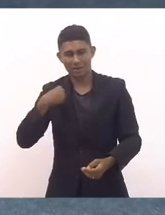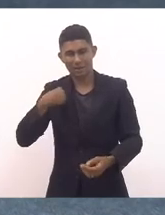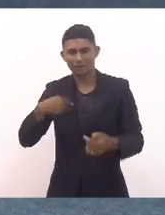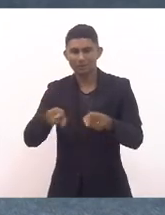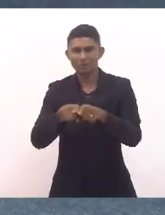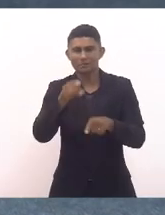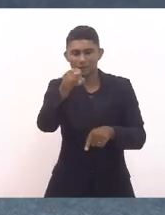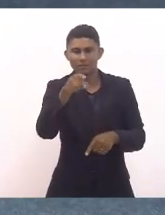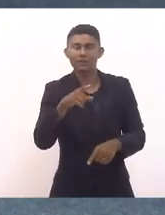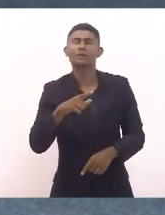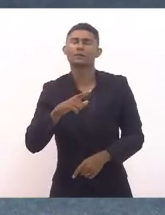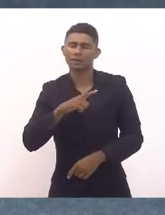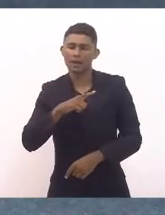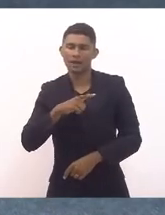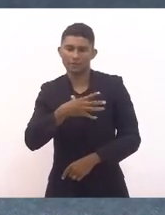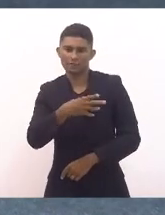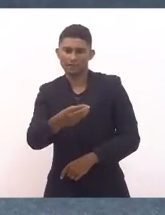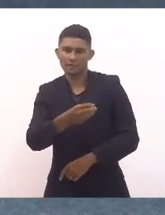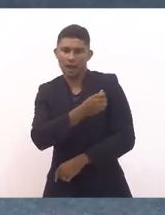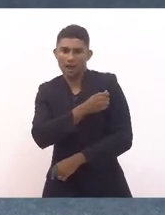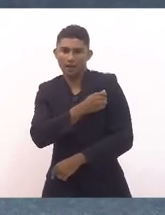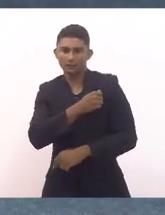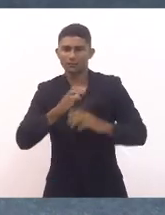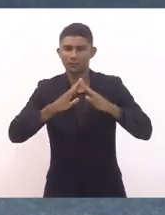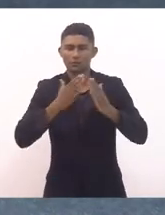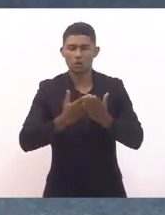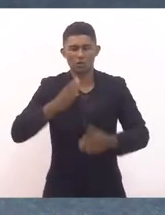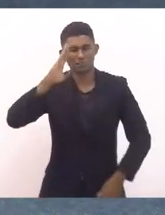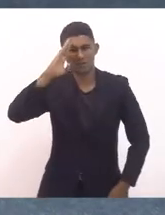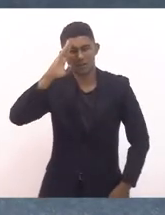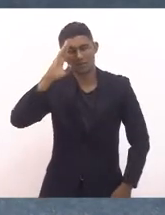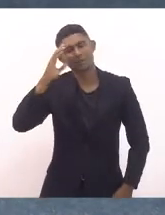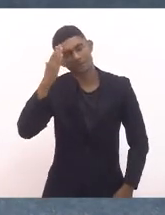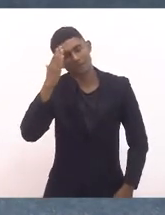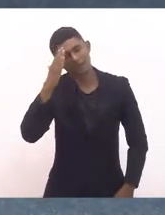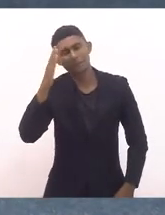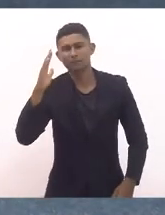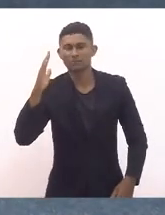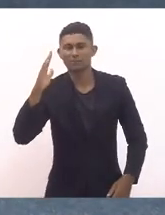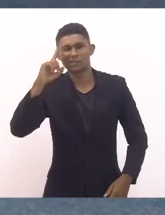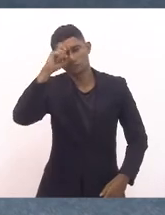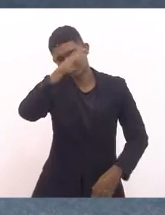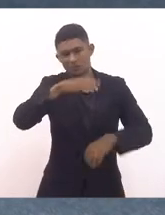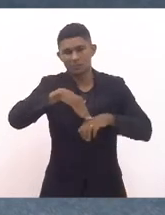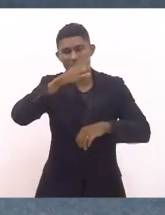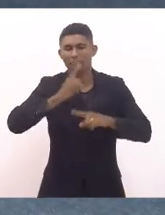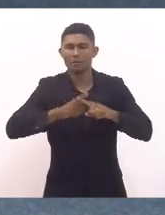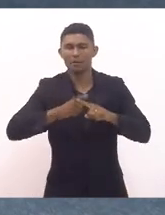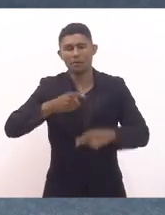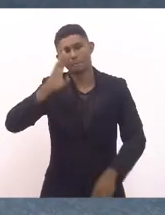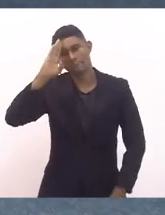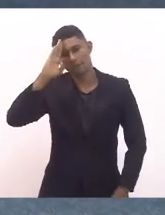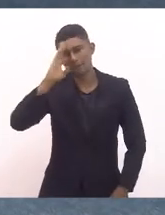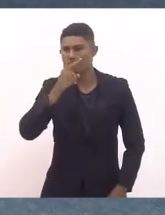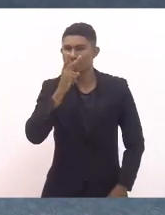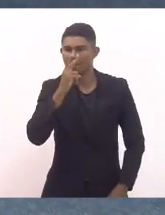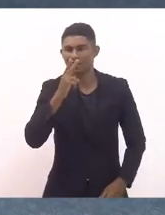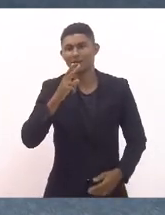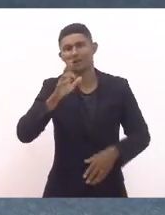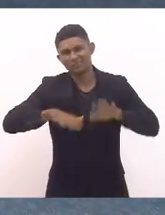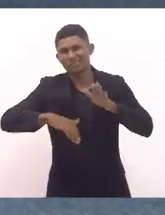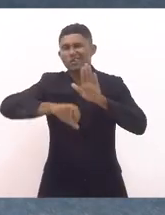filha aluna do Colégio Militar. O Colégio Militar é mais difícil por conta da força do militarismo, não tem essas